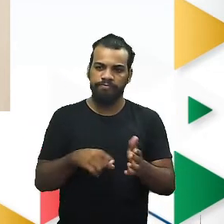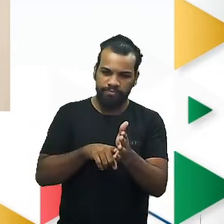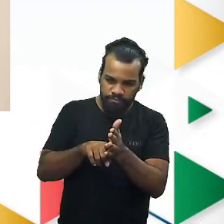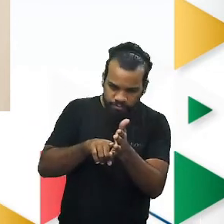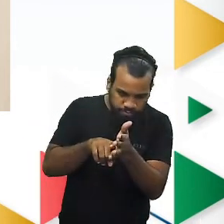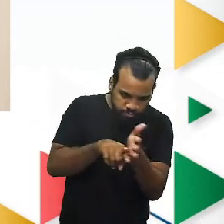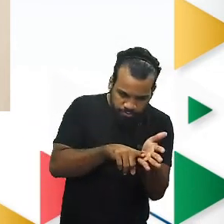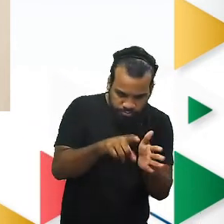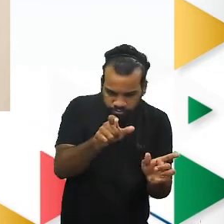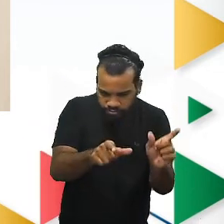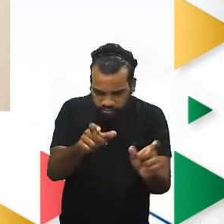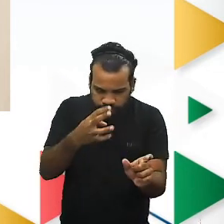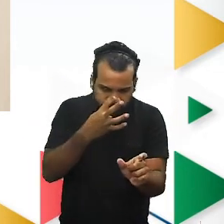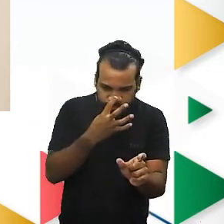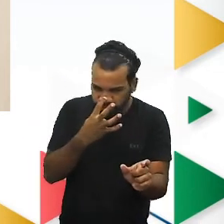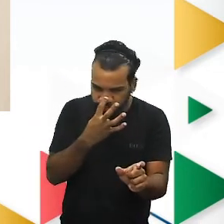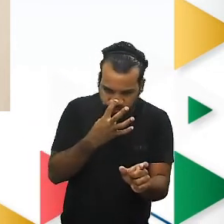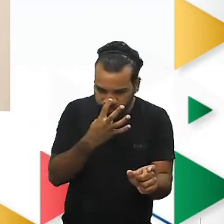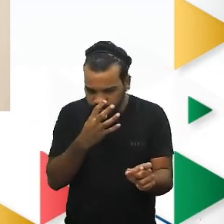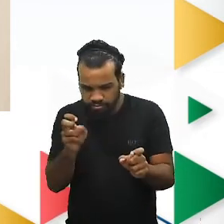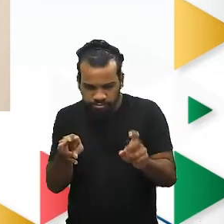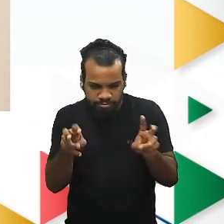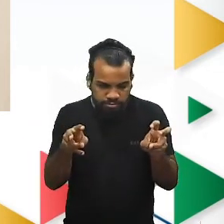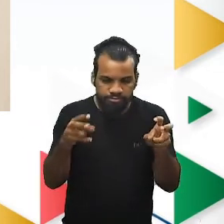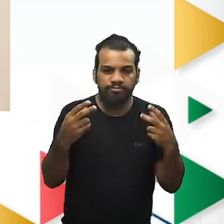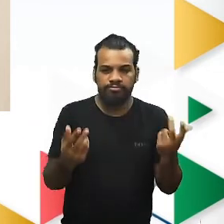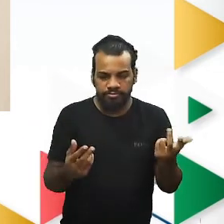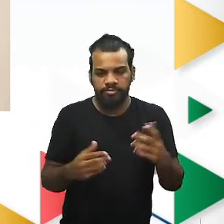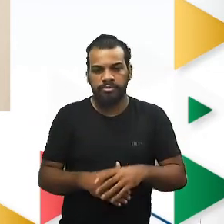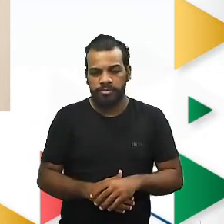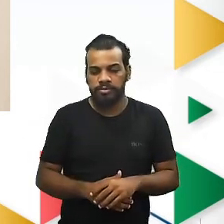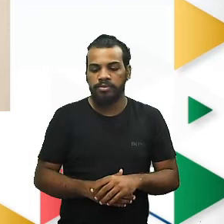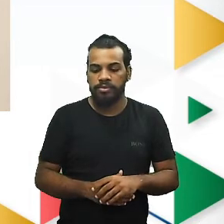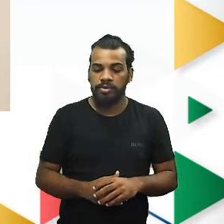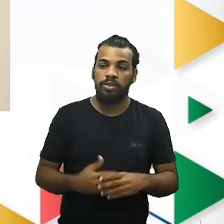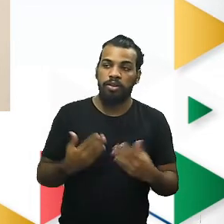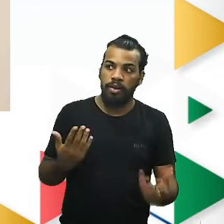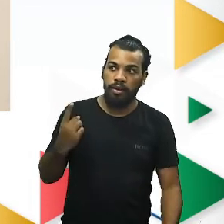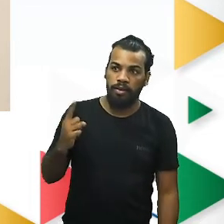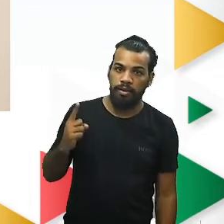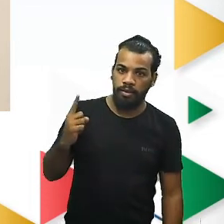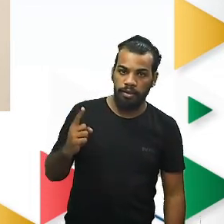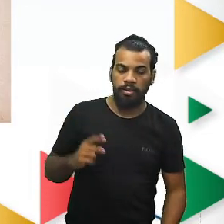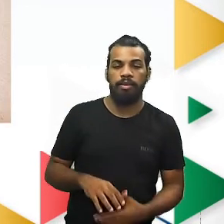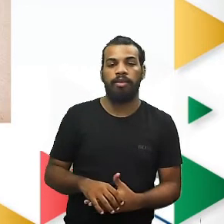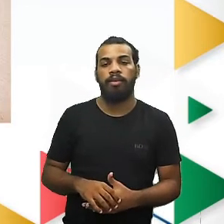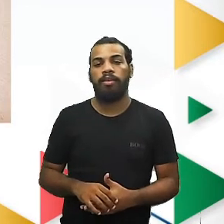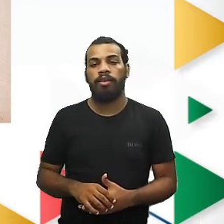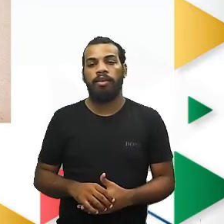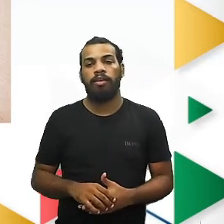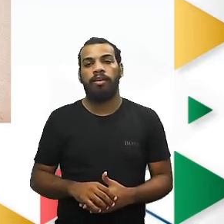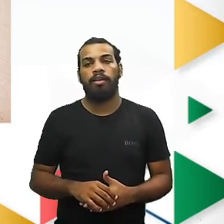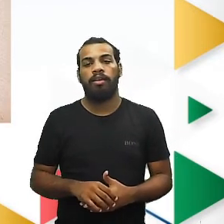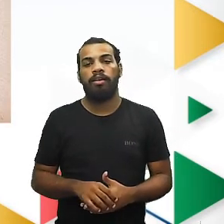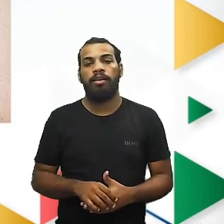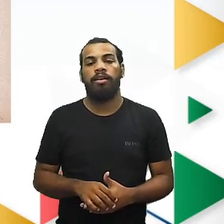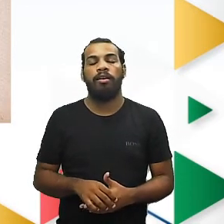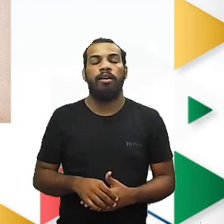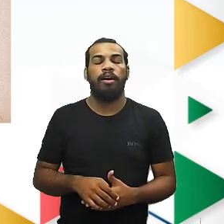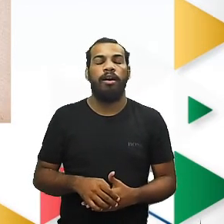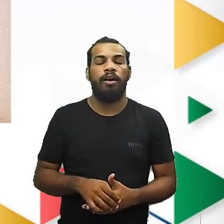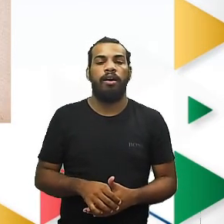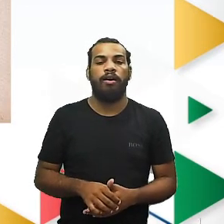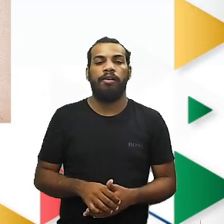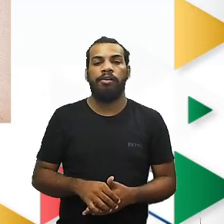laboratório para criar seu personagem. Então foi aí, né, que Thomas D. Rice construiu o personagem dele, né?